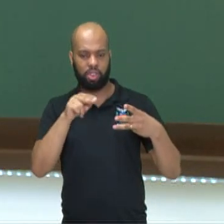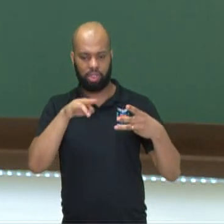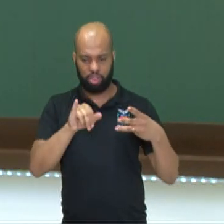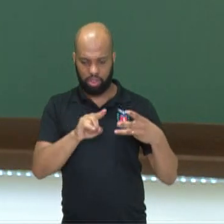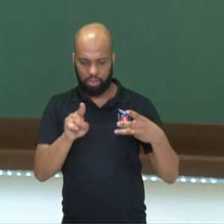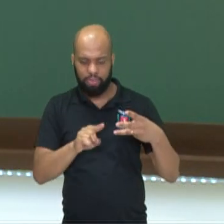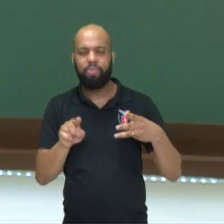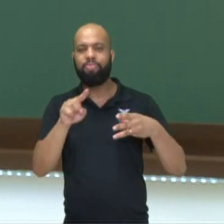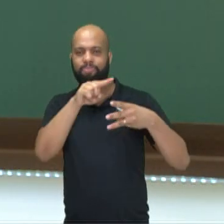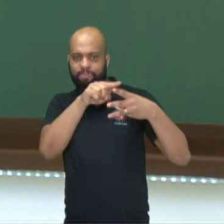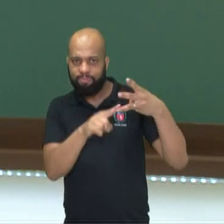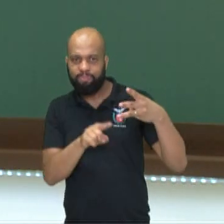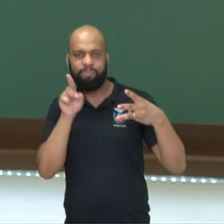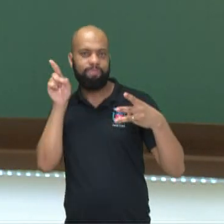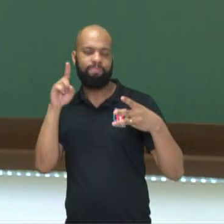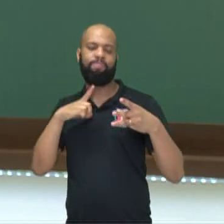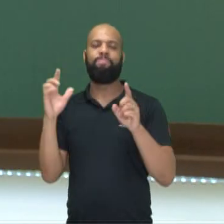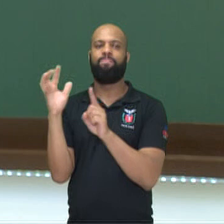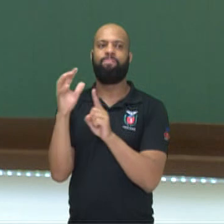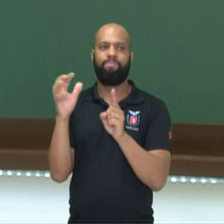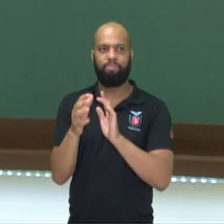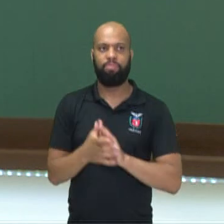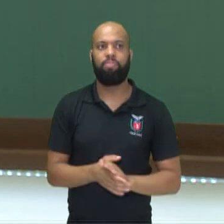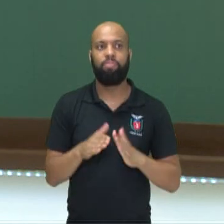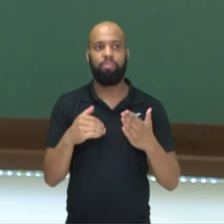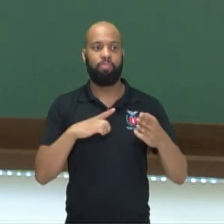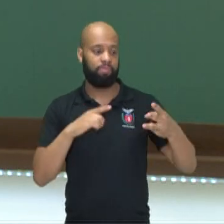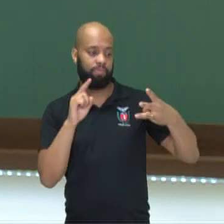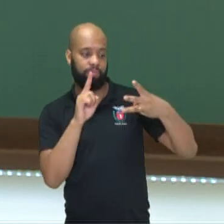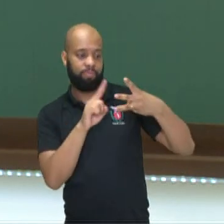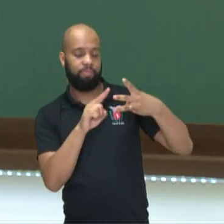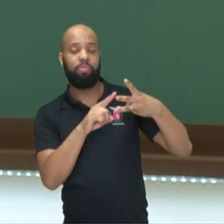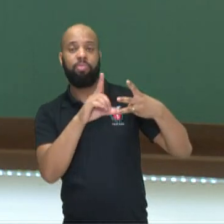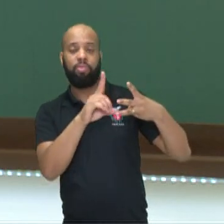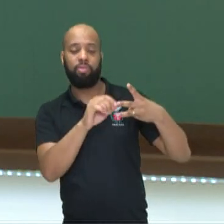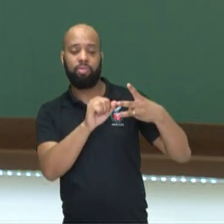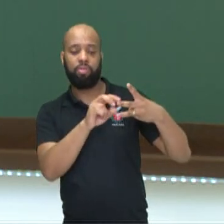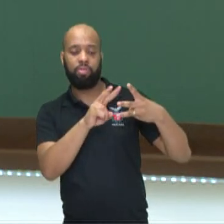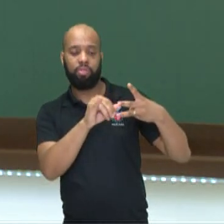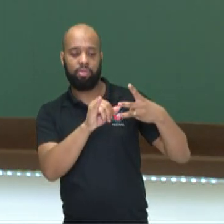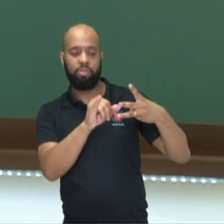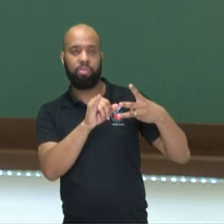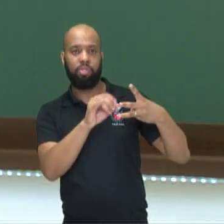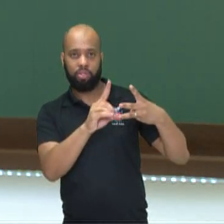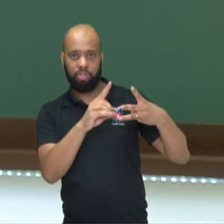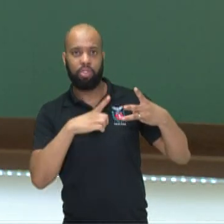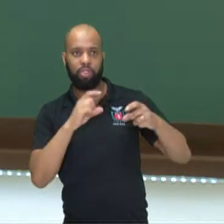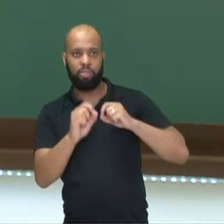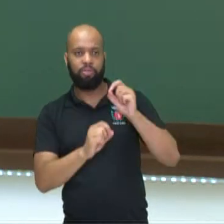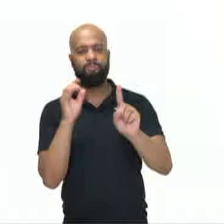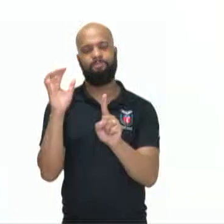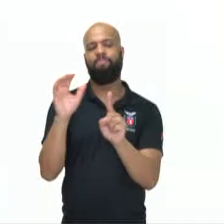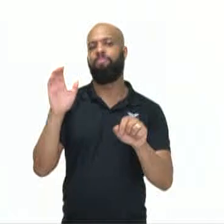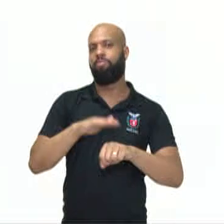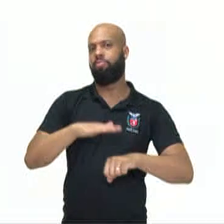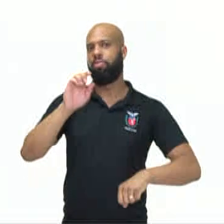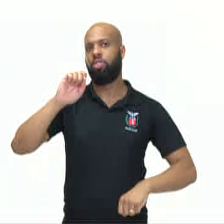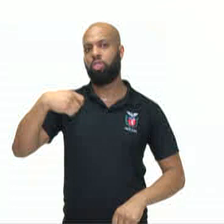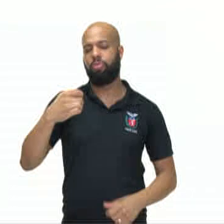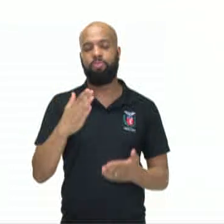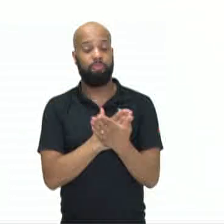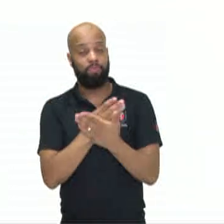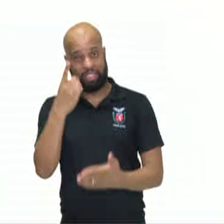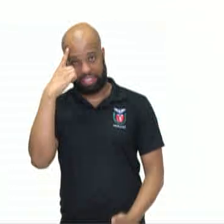dogmático. Como assim? De livrá-lo das suas crenças, das suas ideias sem comprovação, tá? Seu pensamento é considerado